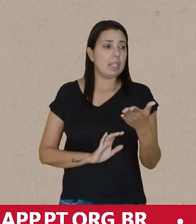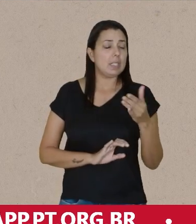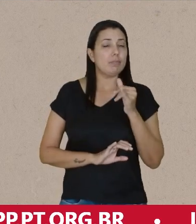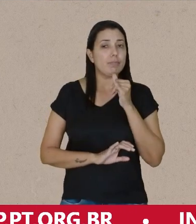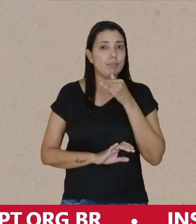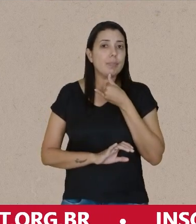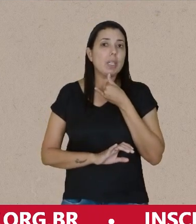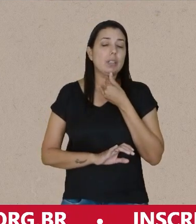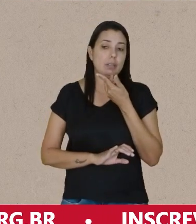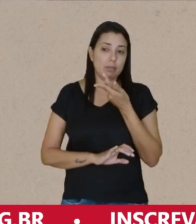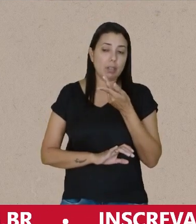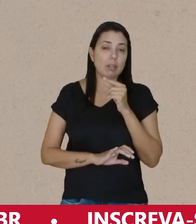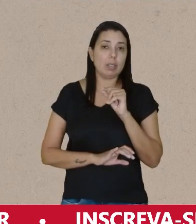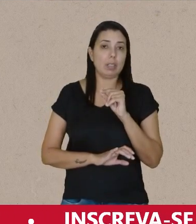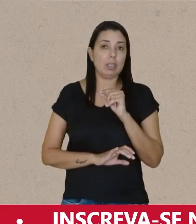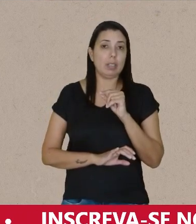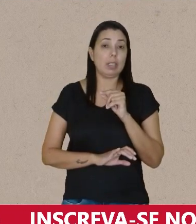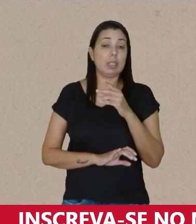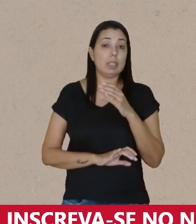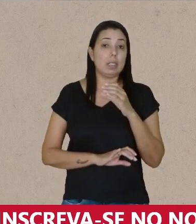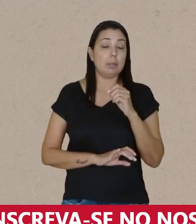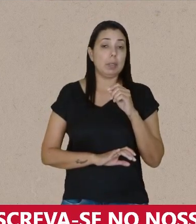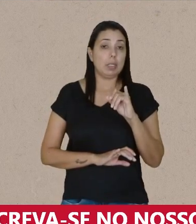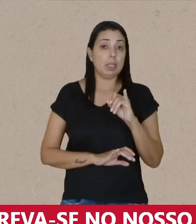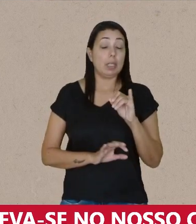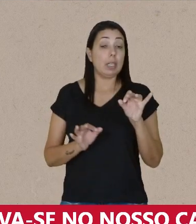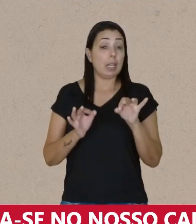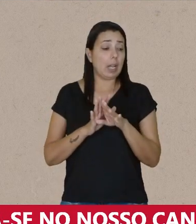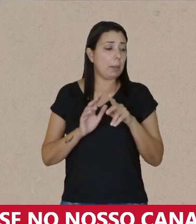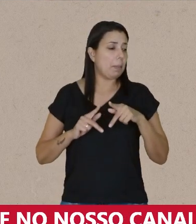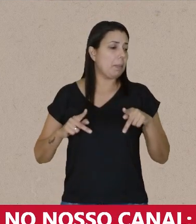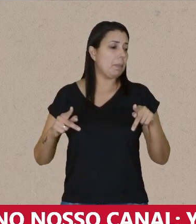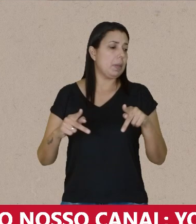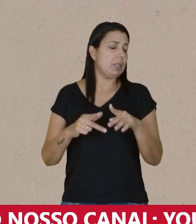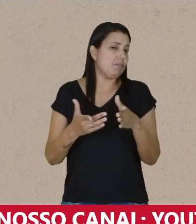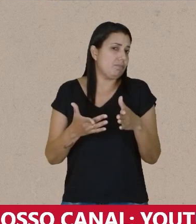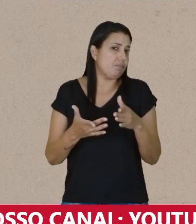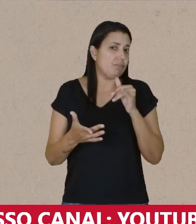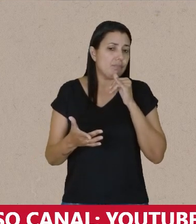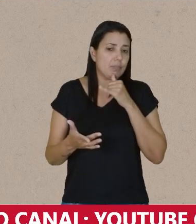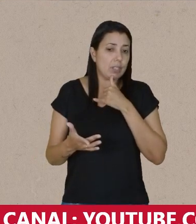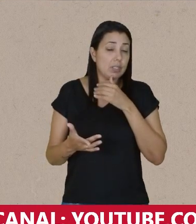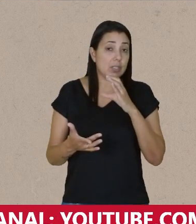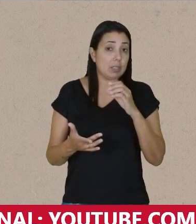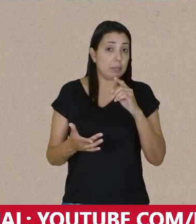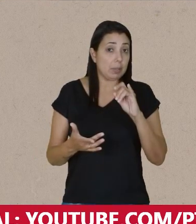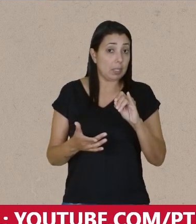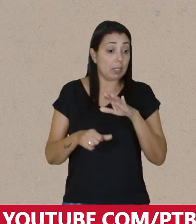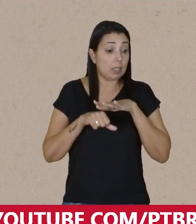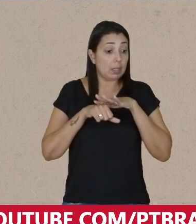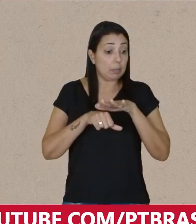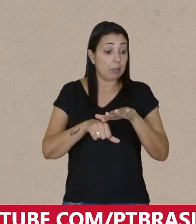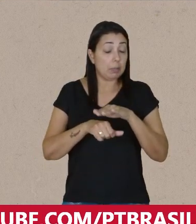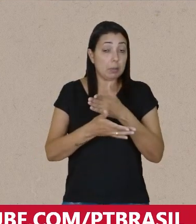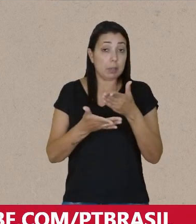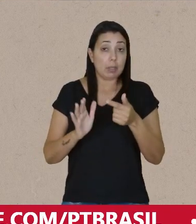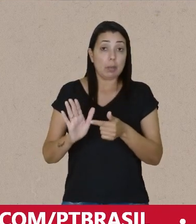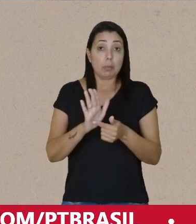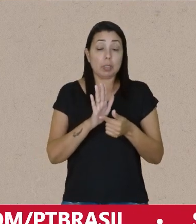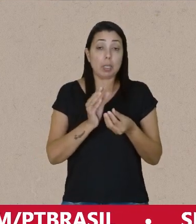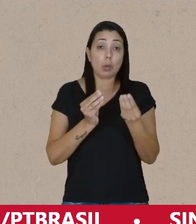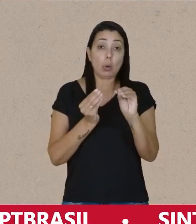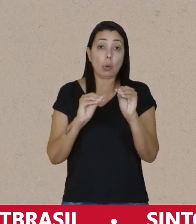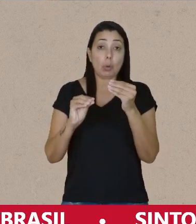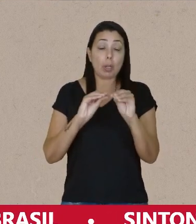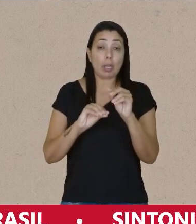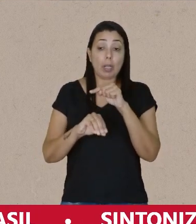infelizmente, né, esse ditado aí de que a CPI sempre acaba em pizza, felizmente a CPI da pandemia veio para colocar isso